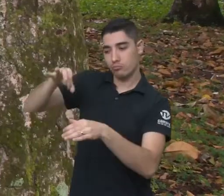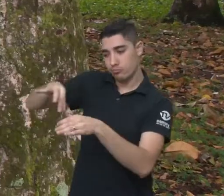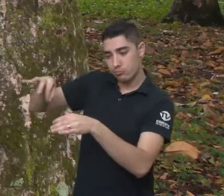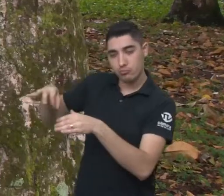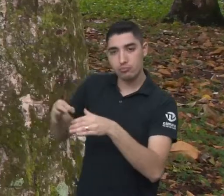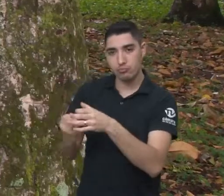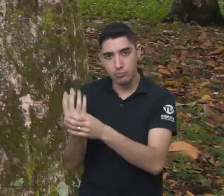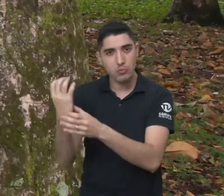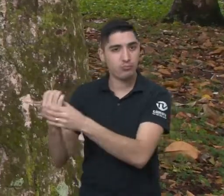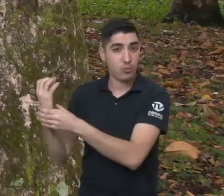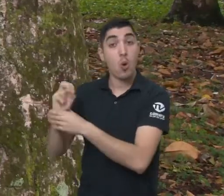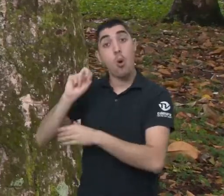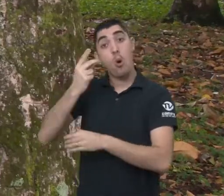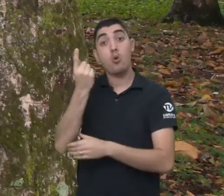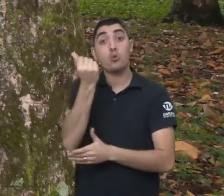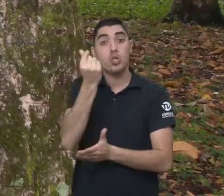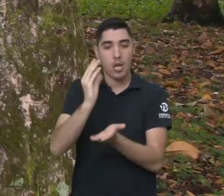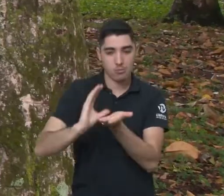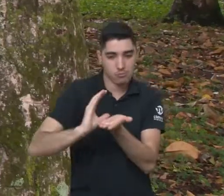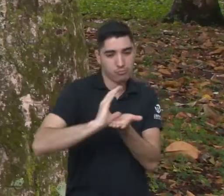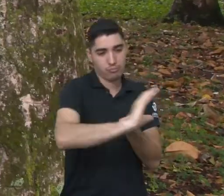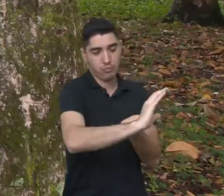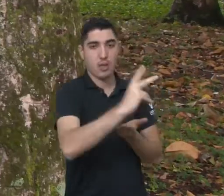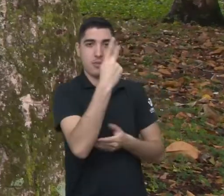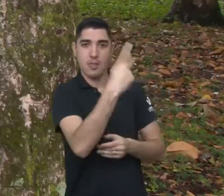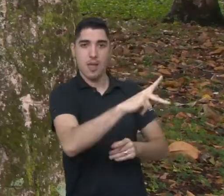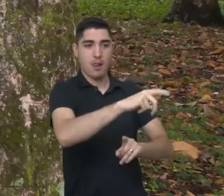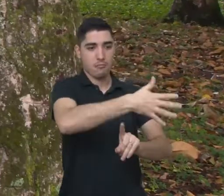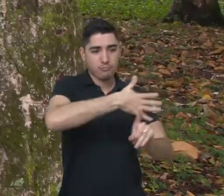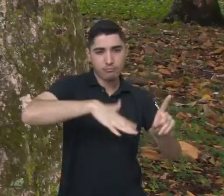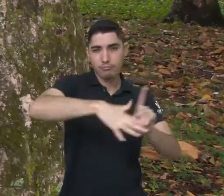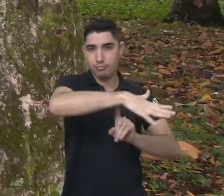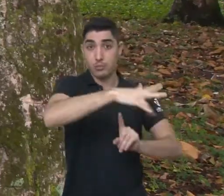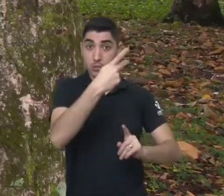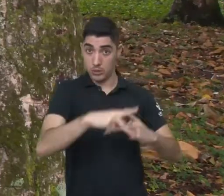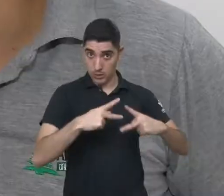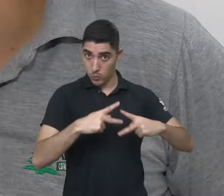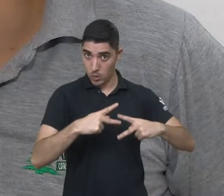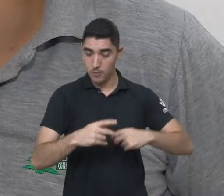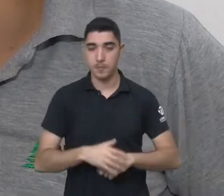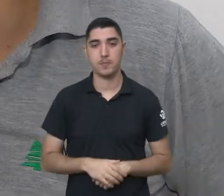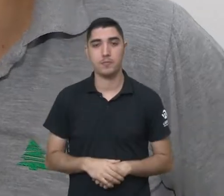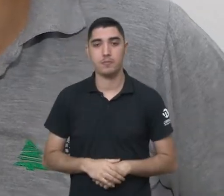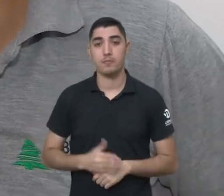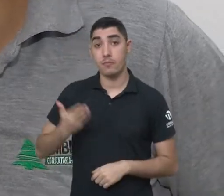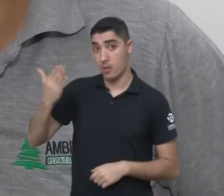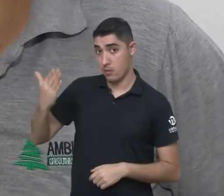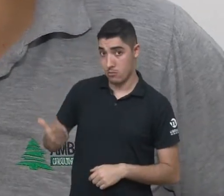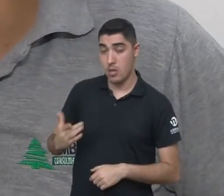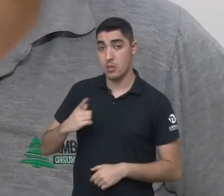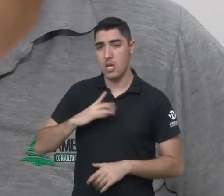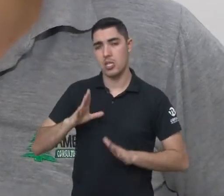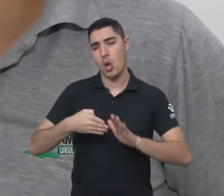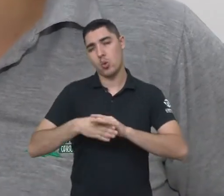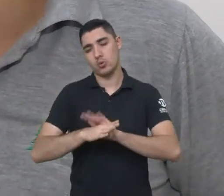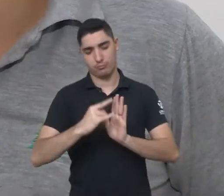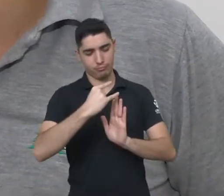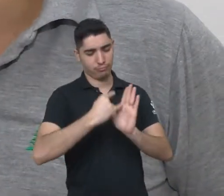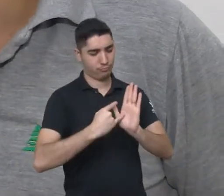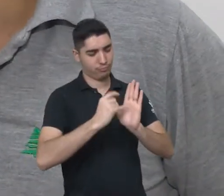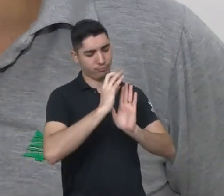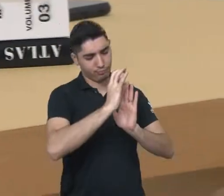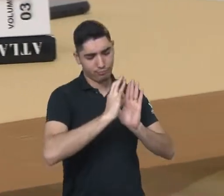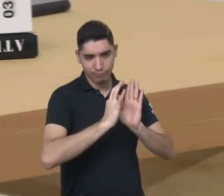ou ainda repassando um valor em dinheiro para o Fundo Municipal de Meio Ambiente. O Ricieri está acostumado a elaborar